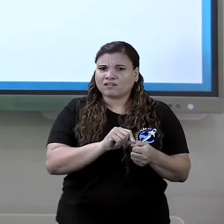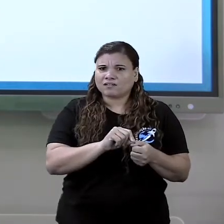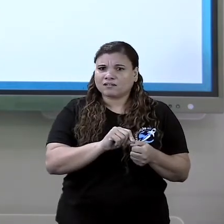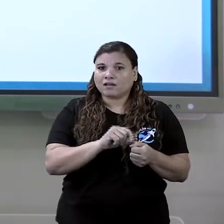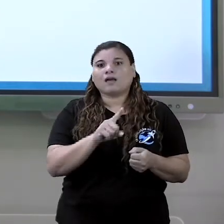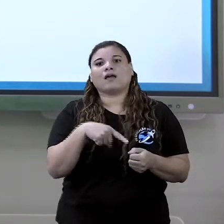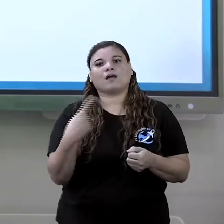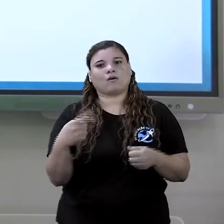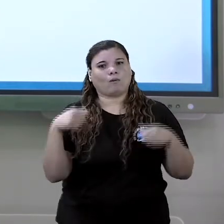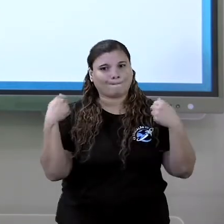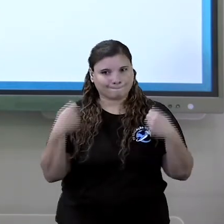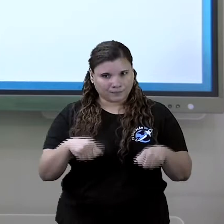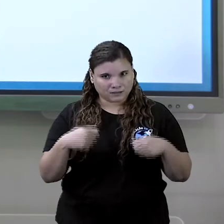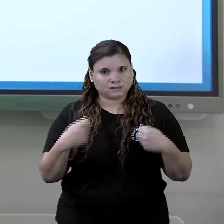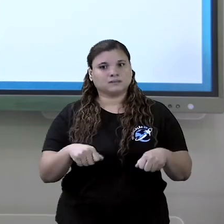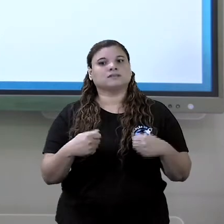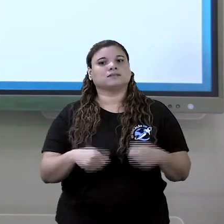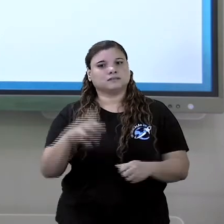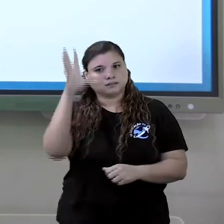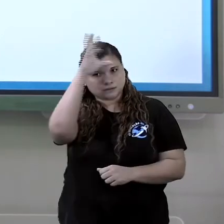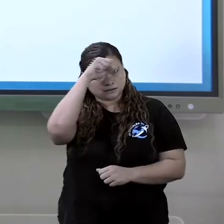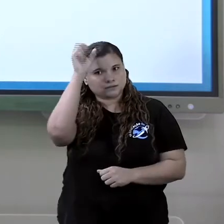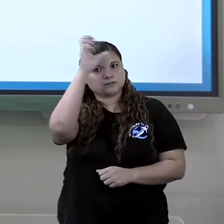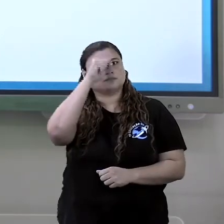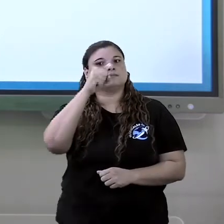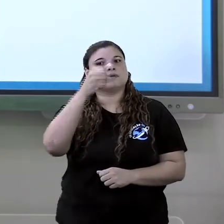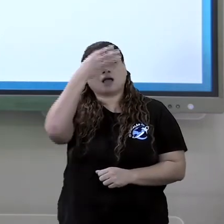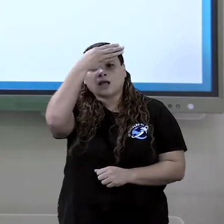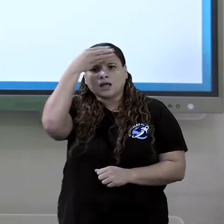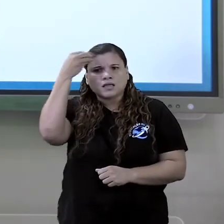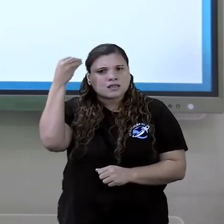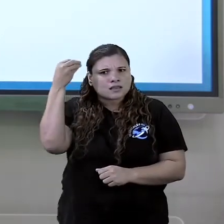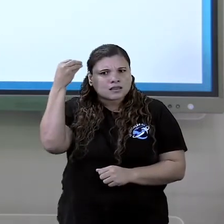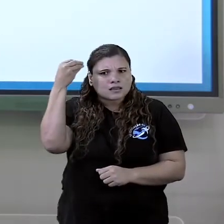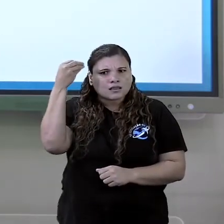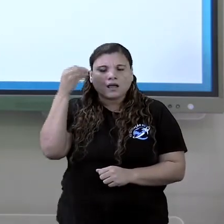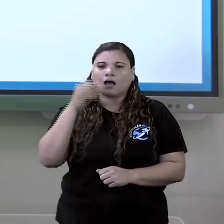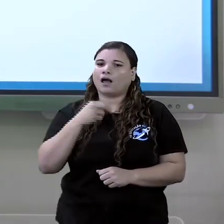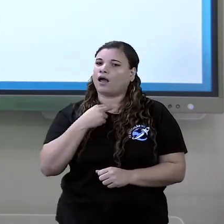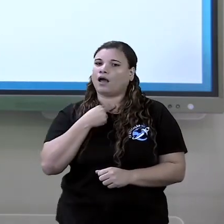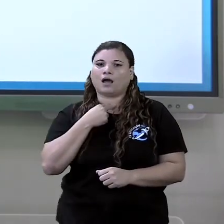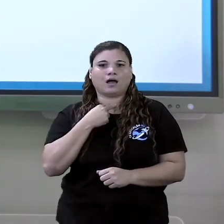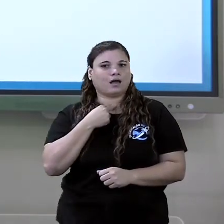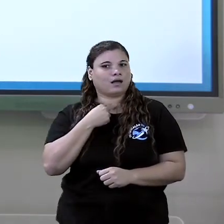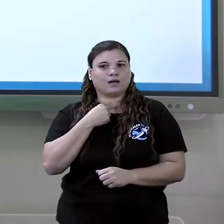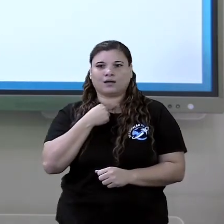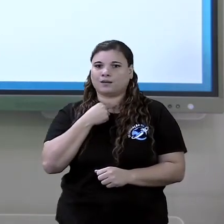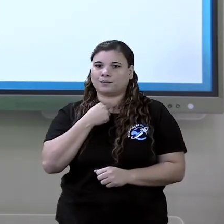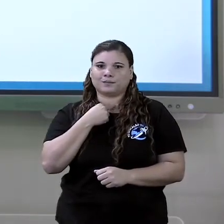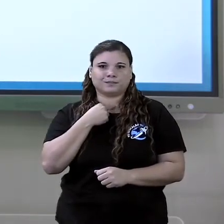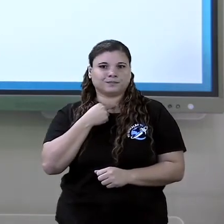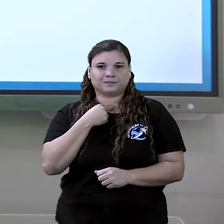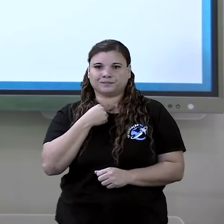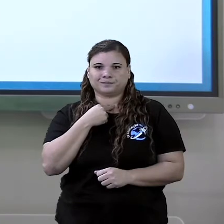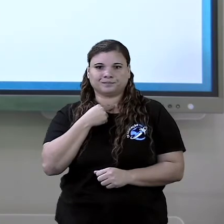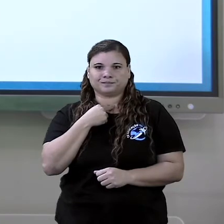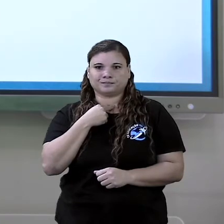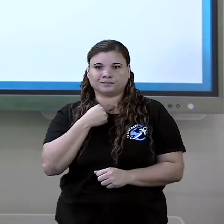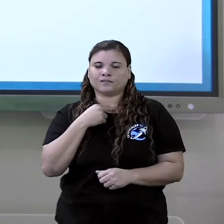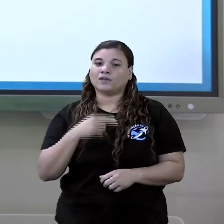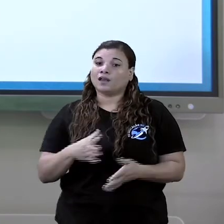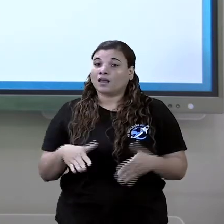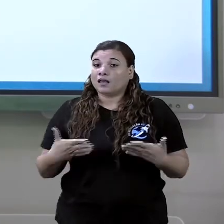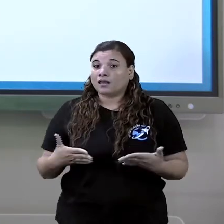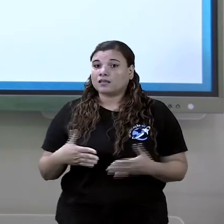sim. Não podemos esquecer. Então, aproveita este momento, pede a ajuda do seu